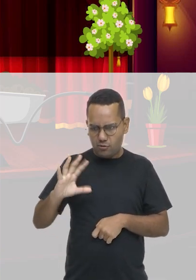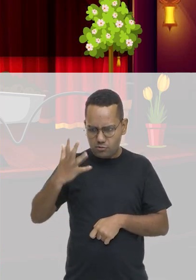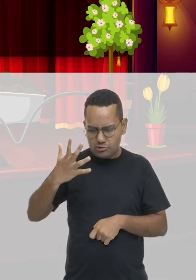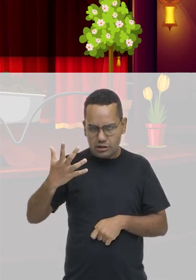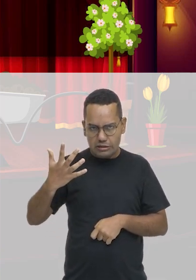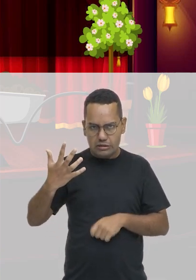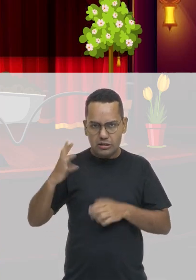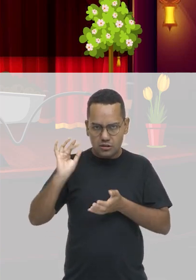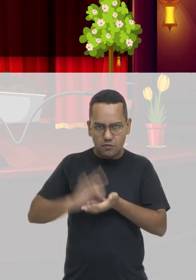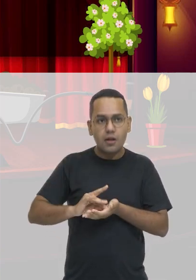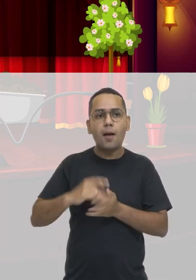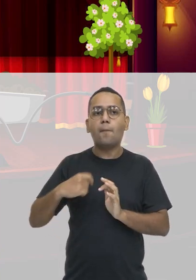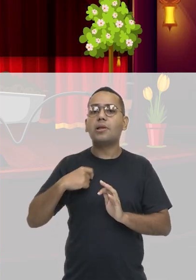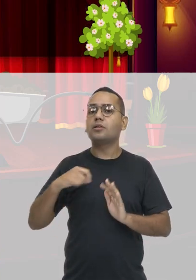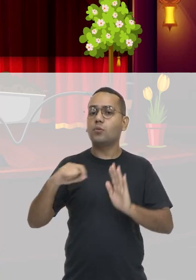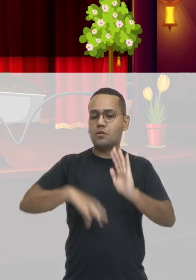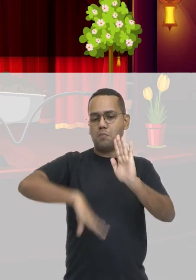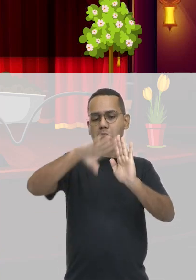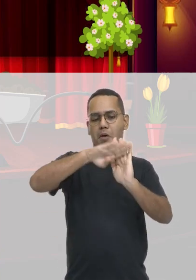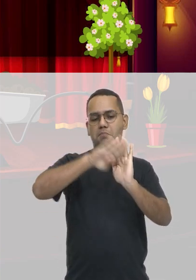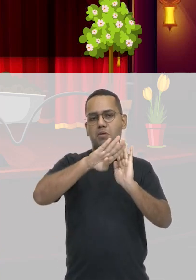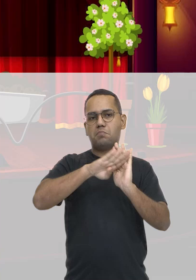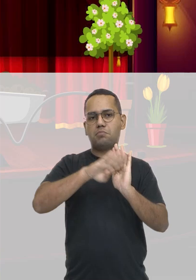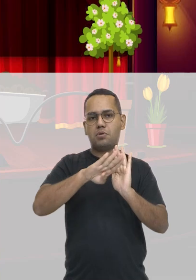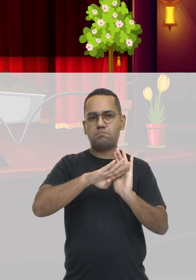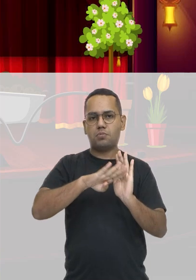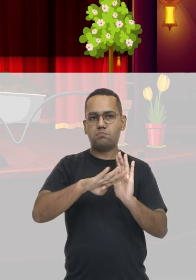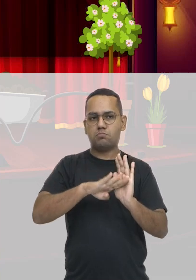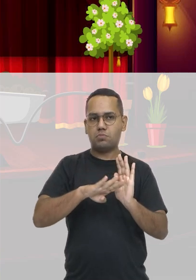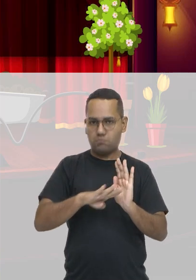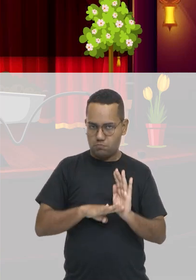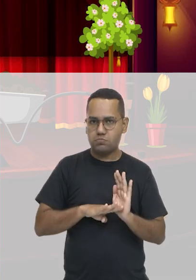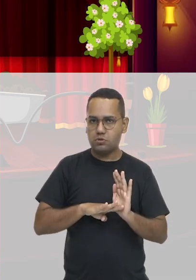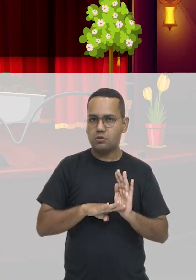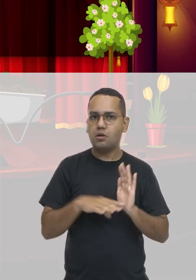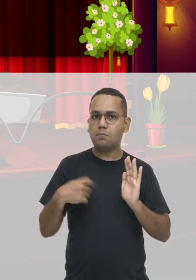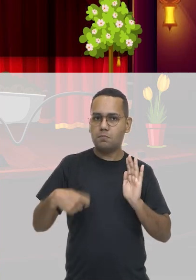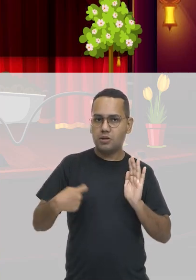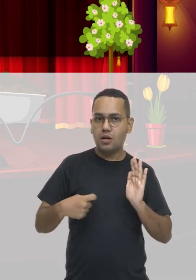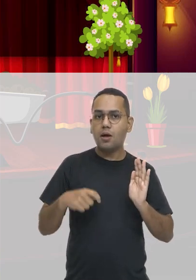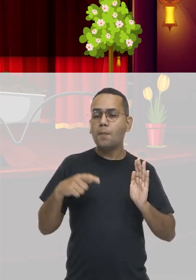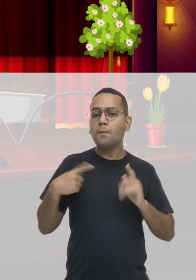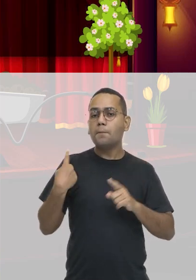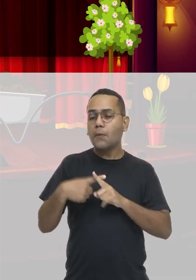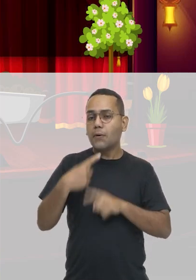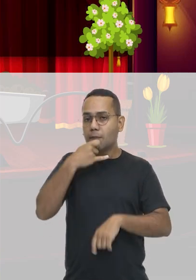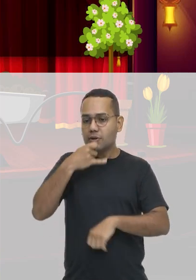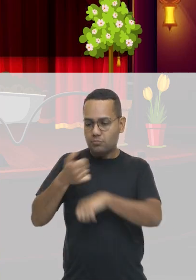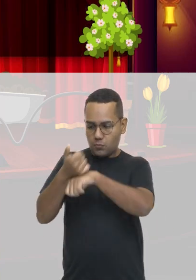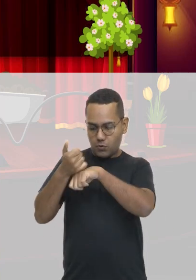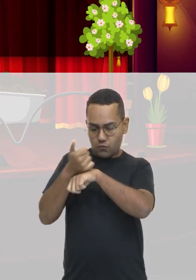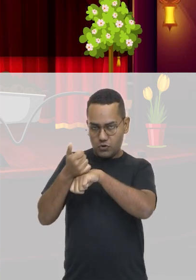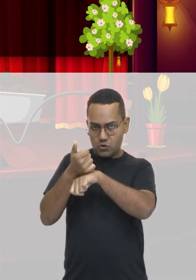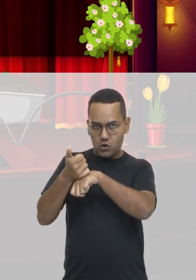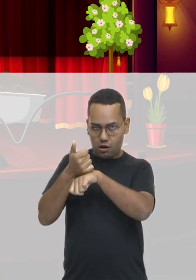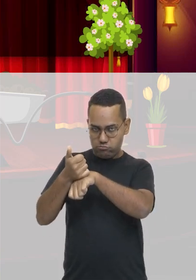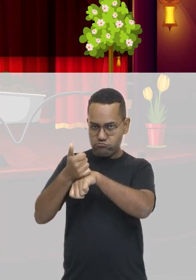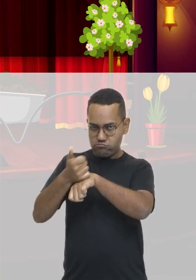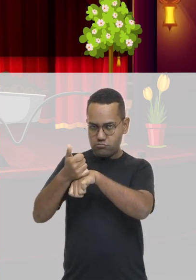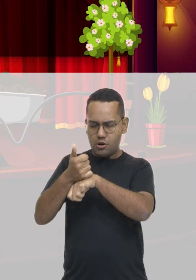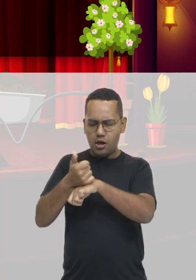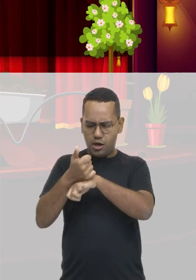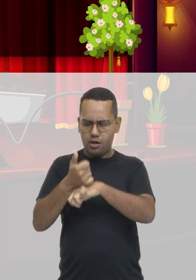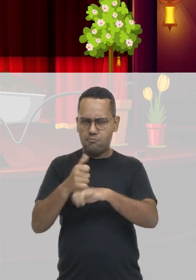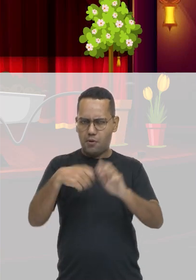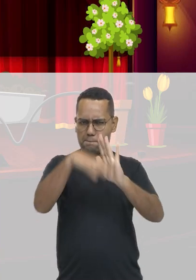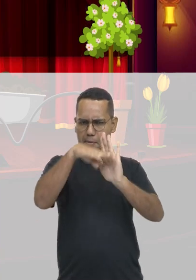no roteiro. Poder, a pessoa que trabalha com a iluminação, os efeitos, sonoplasta,